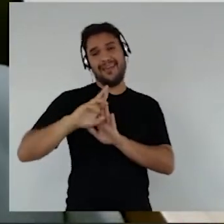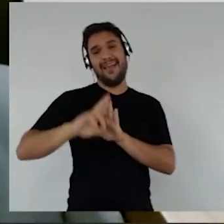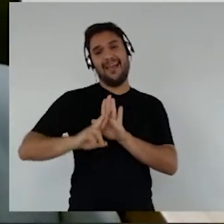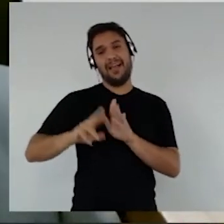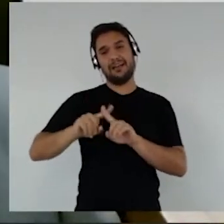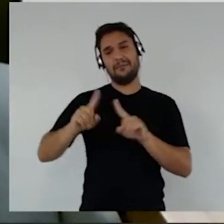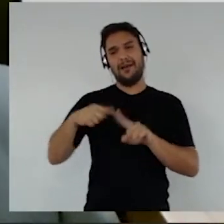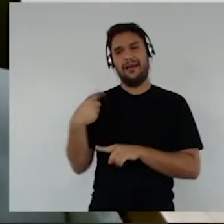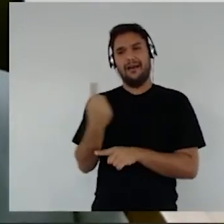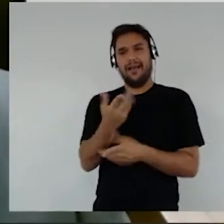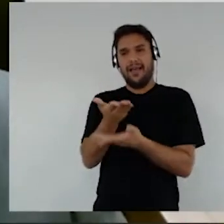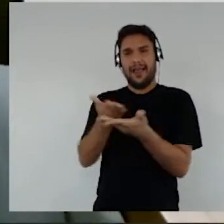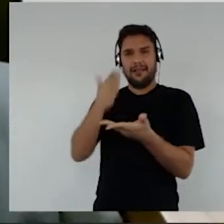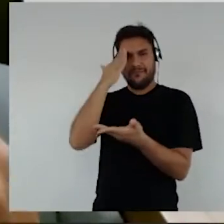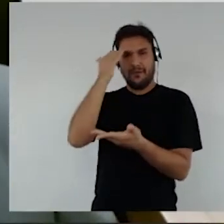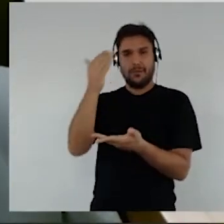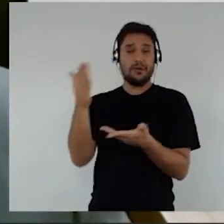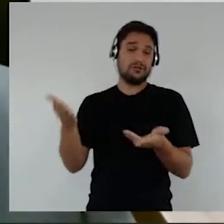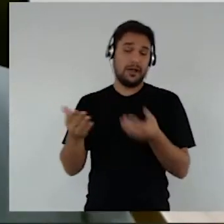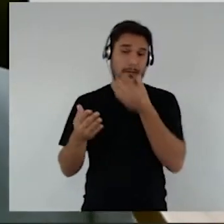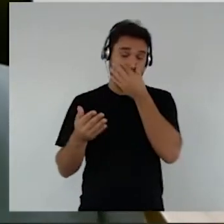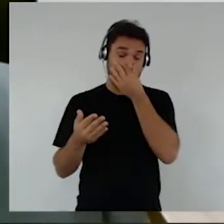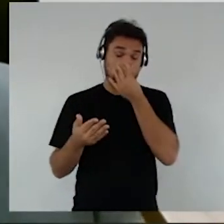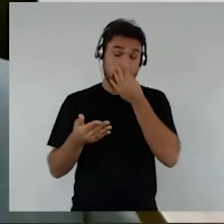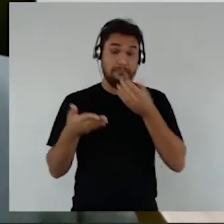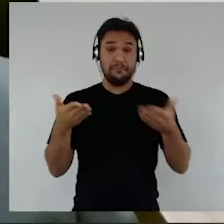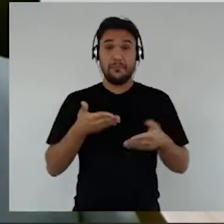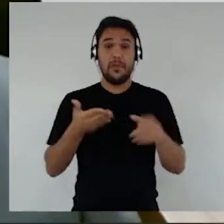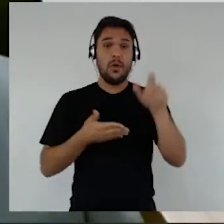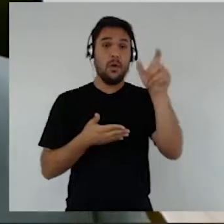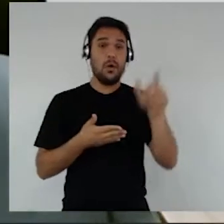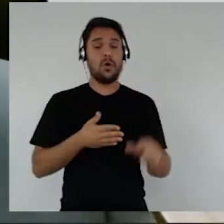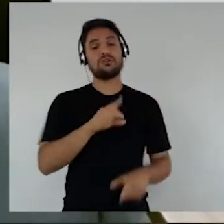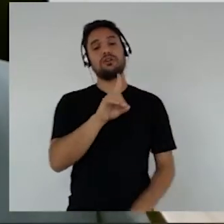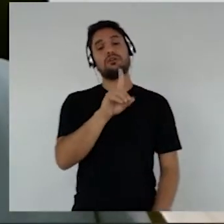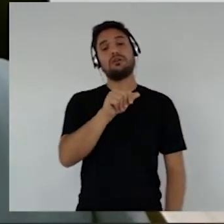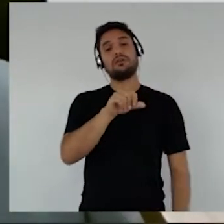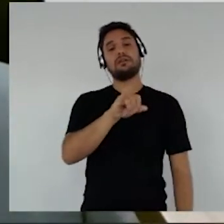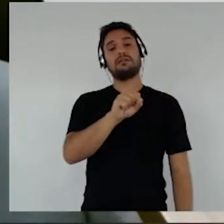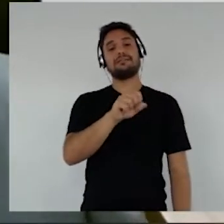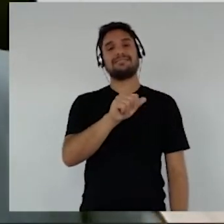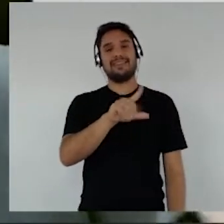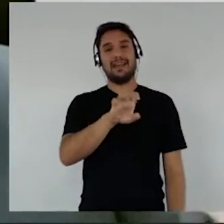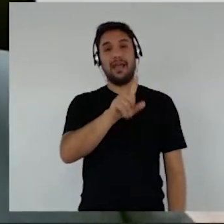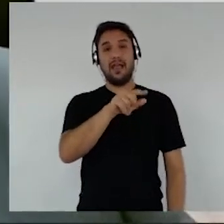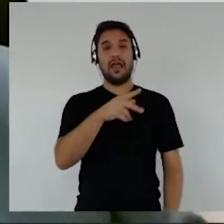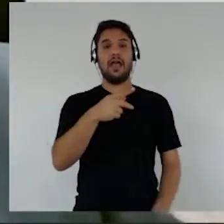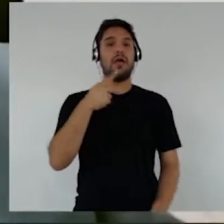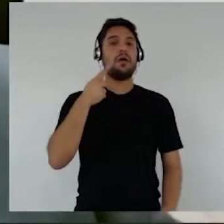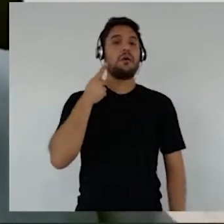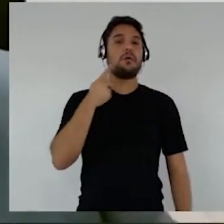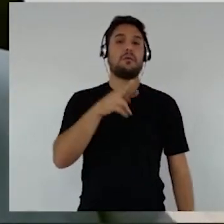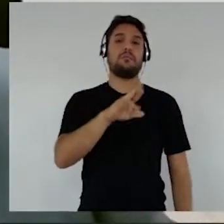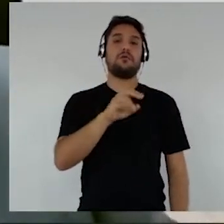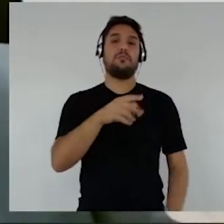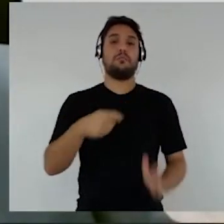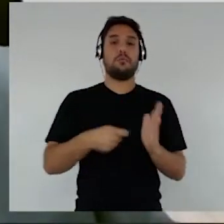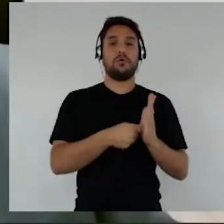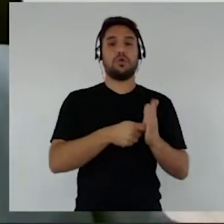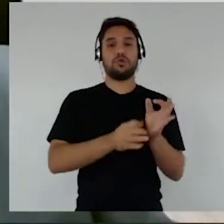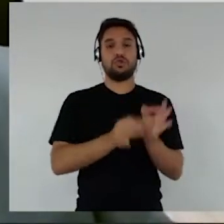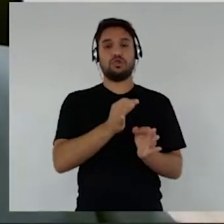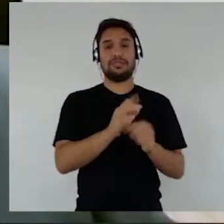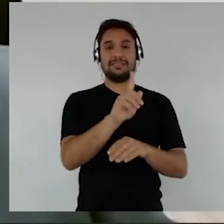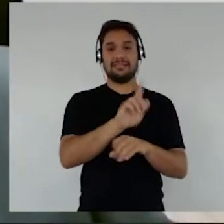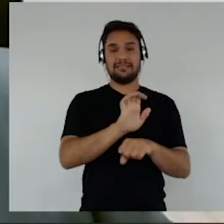breve currículo aos senhores. Nós estamos recebendo hoje Dr. Dani Salles, que é promotor de justiça no estado de Goiás,